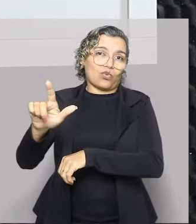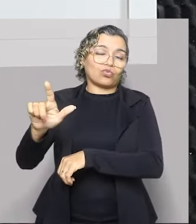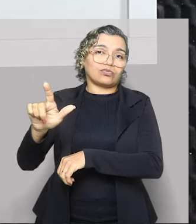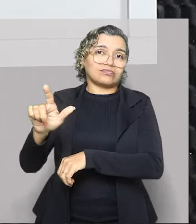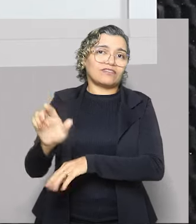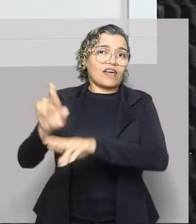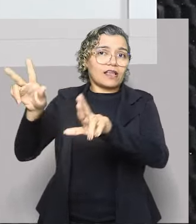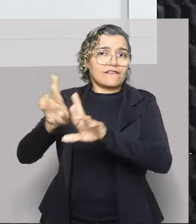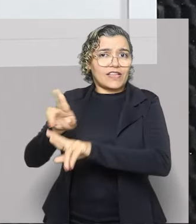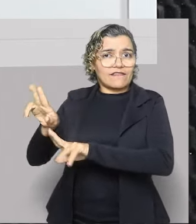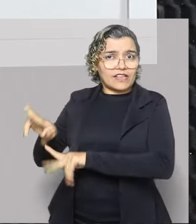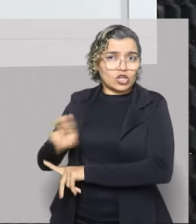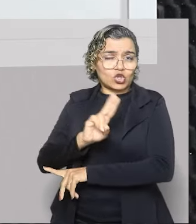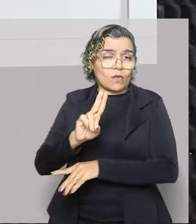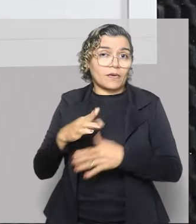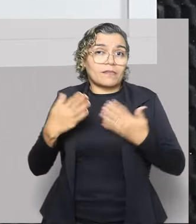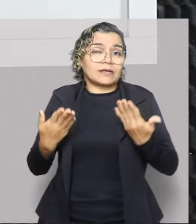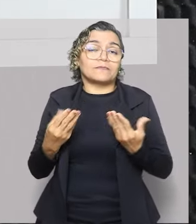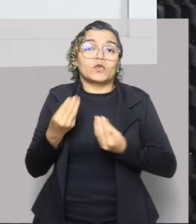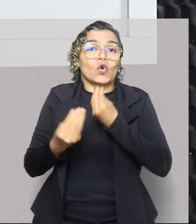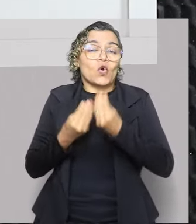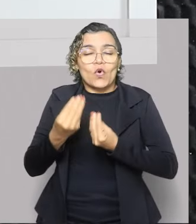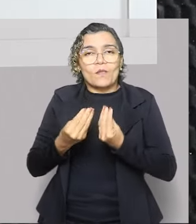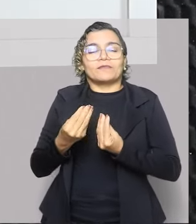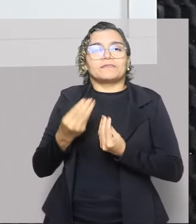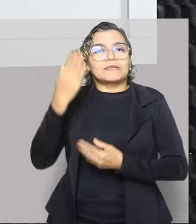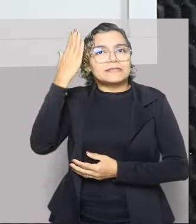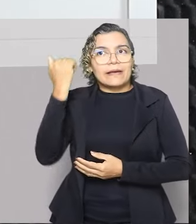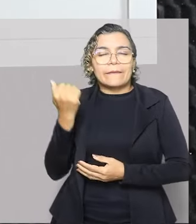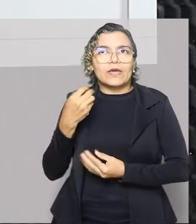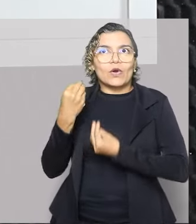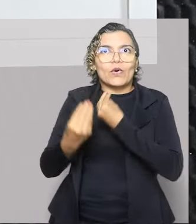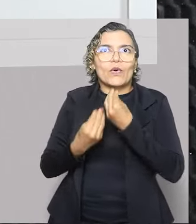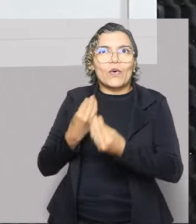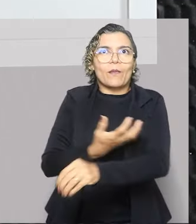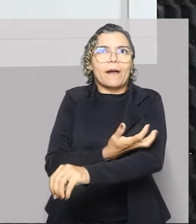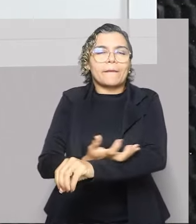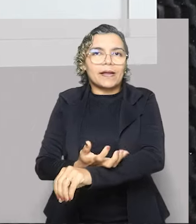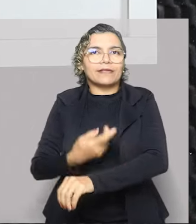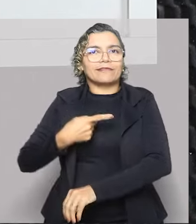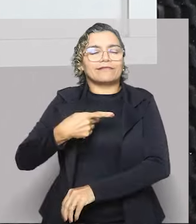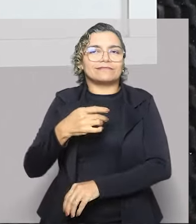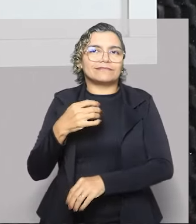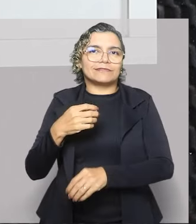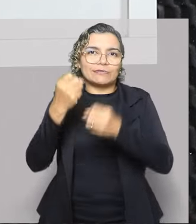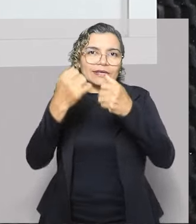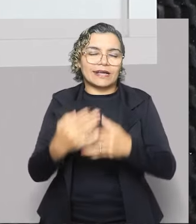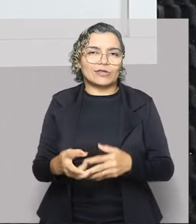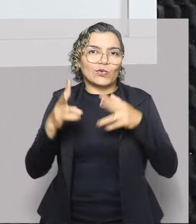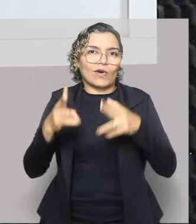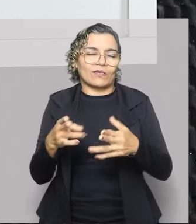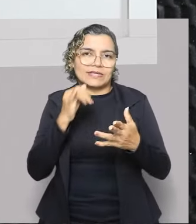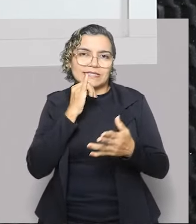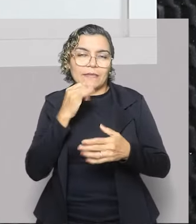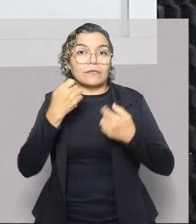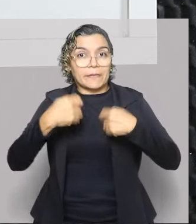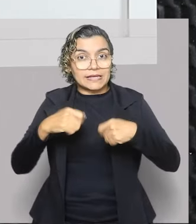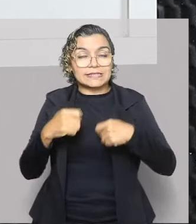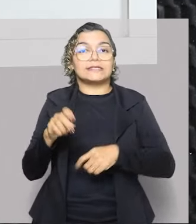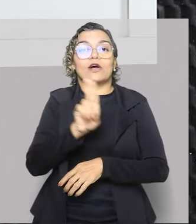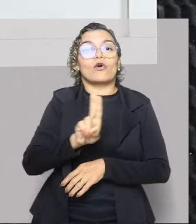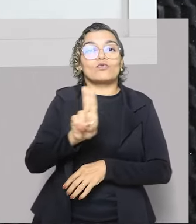eu faço para saber que todos nós estamos falando da mesma planta a gente dá um nome científico tá certo esse nome